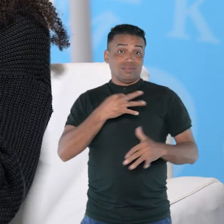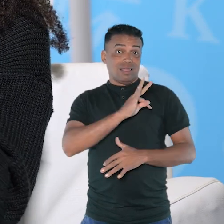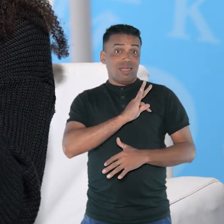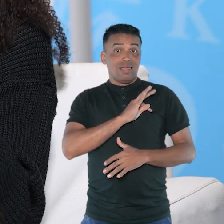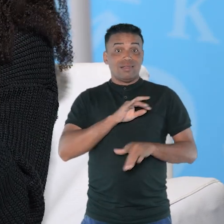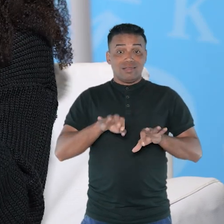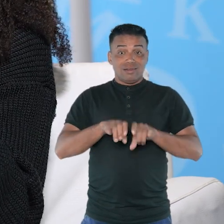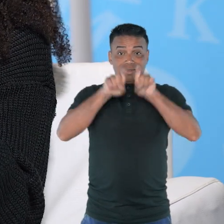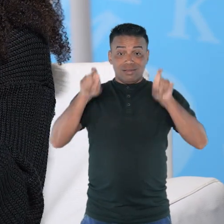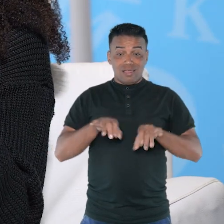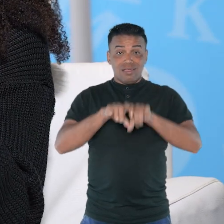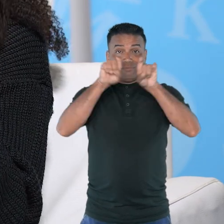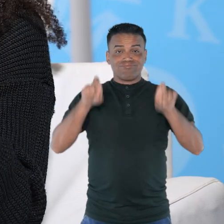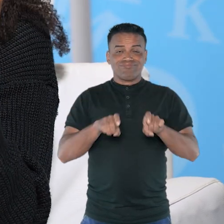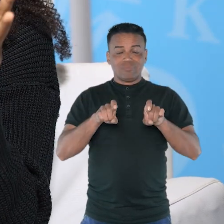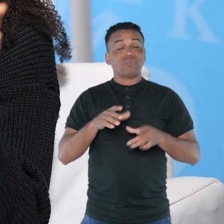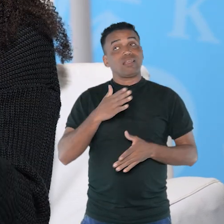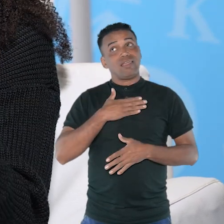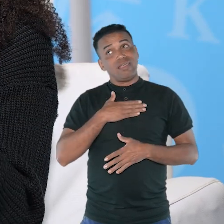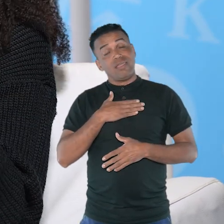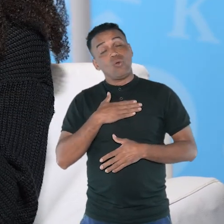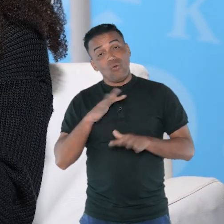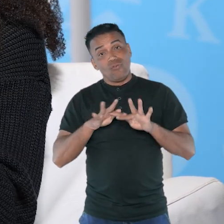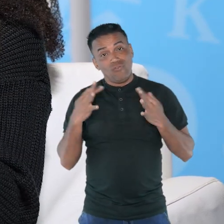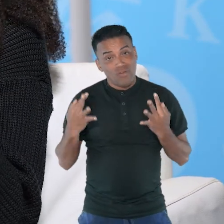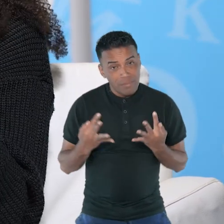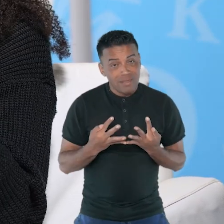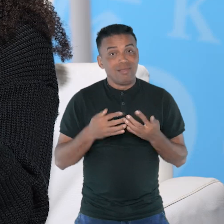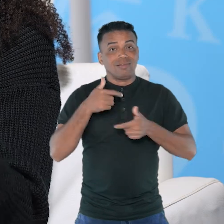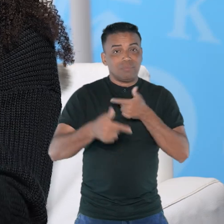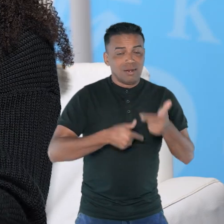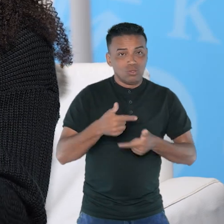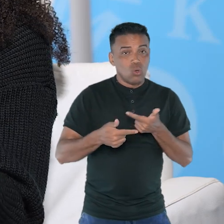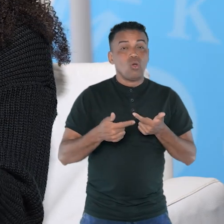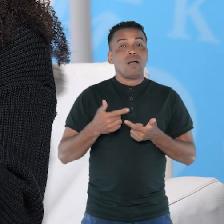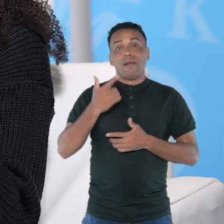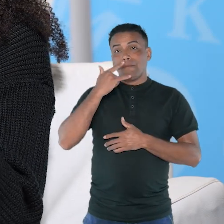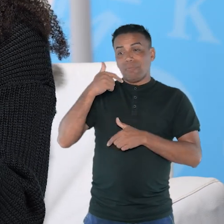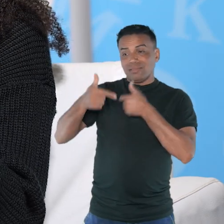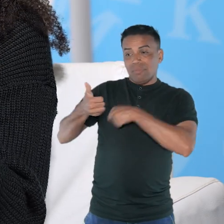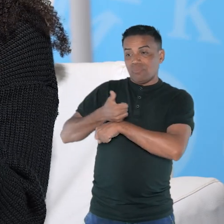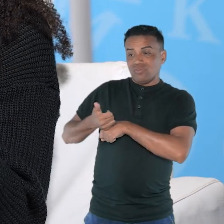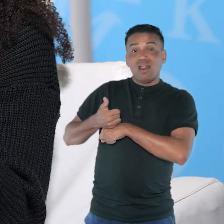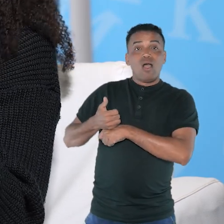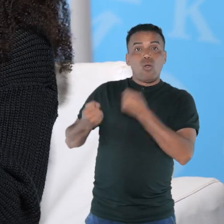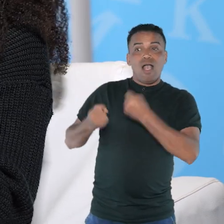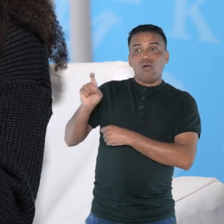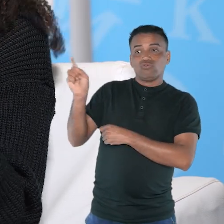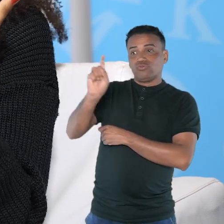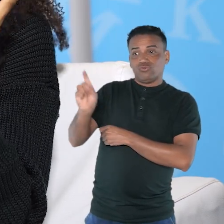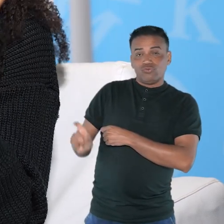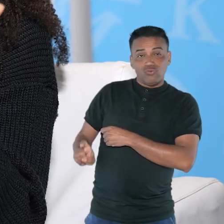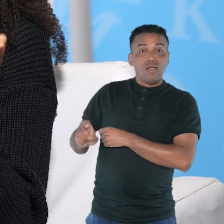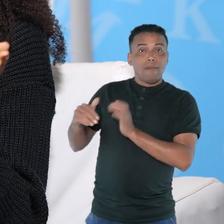eu, de família trabalhadora, meu pai pintor de automóveis, a minha mãe dona de casa, trabalhava também como diarista,